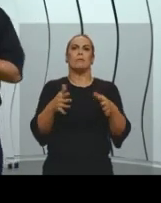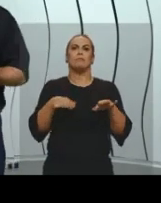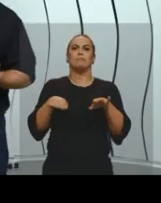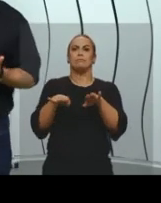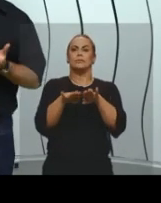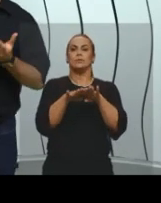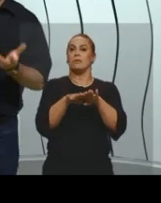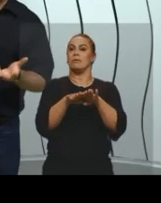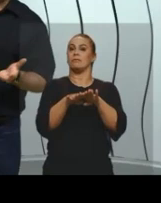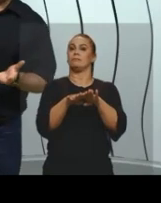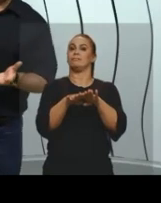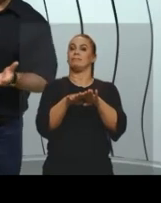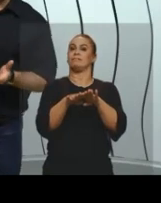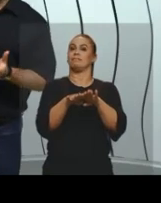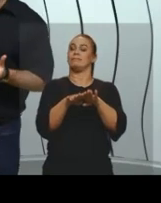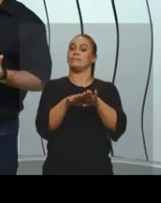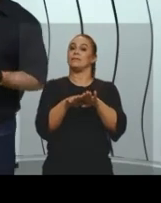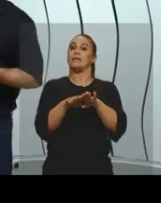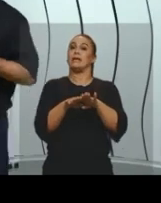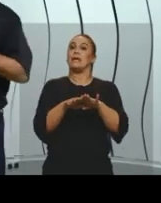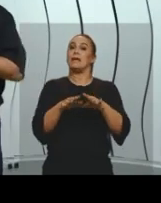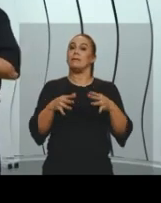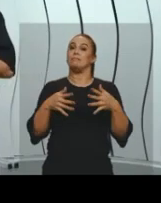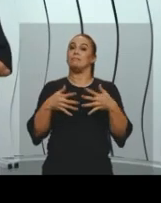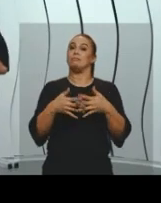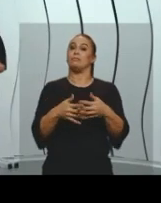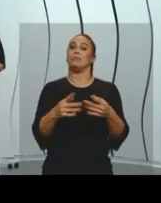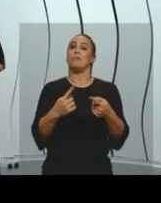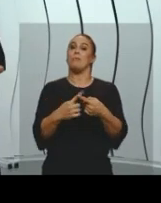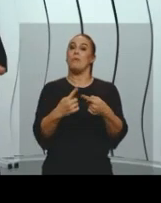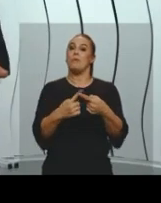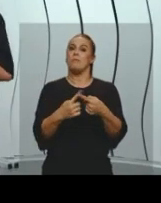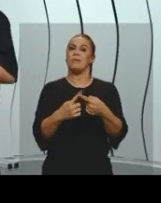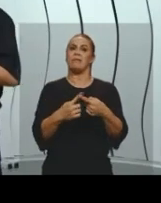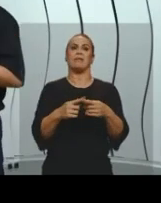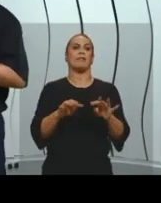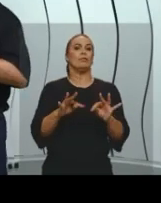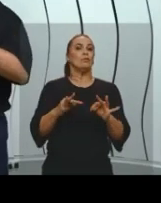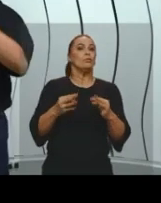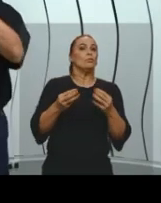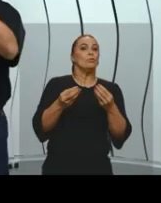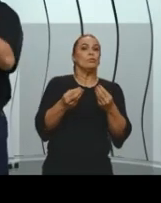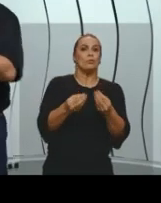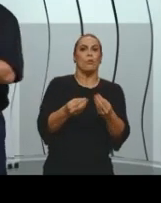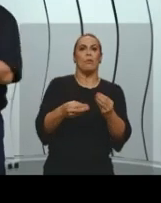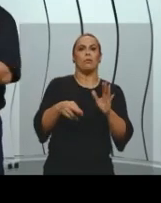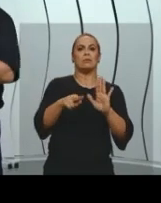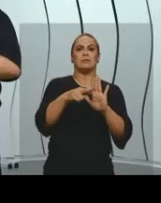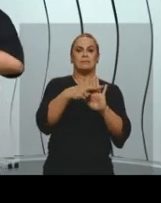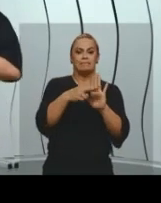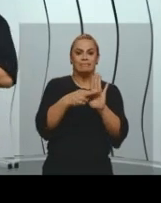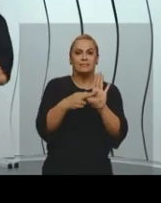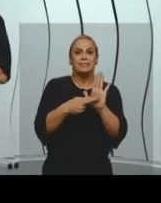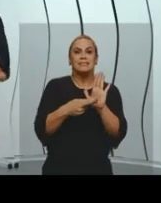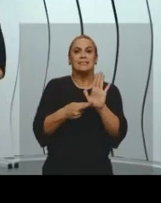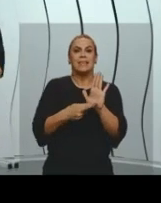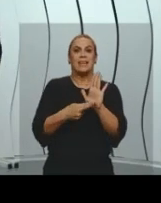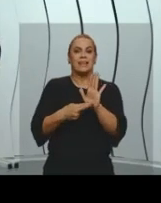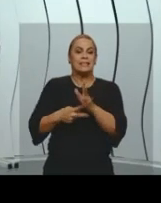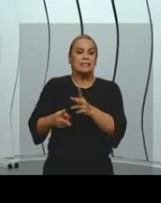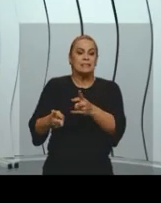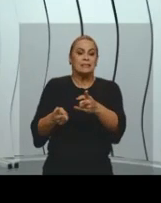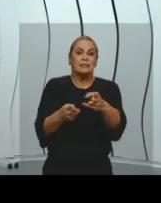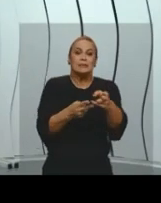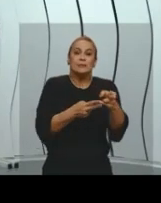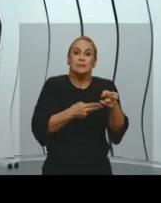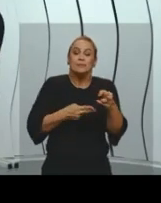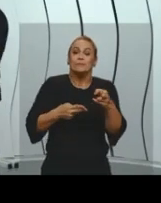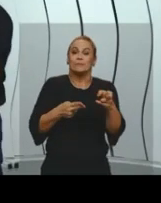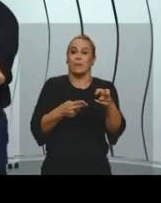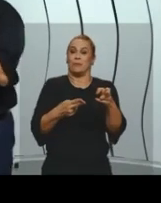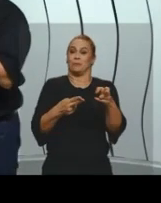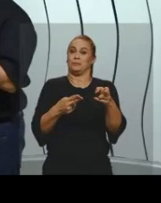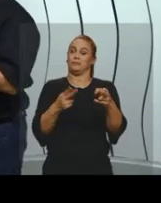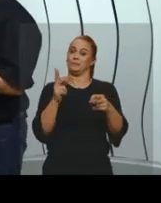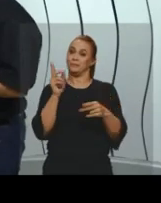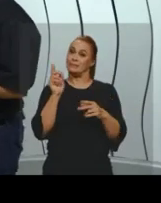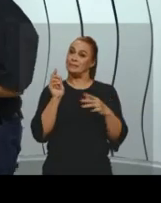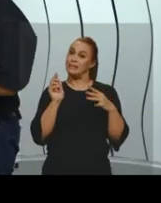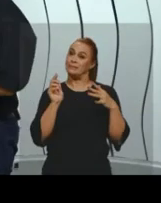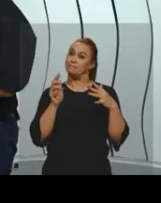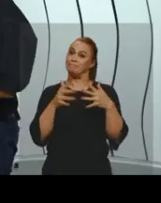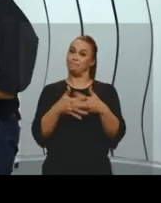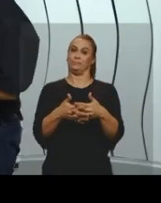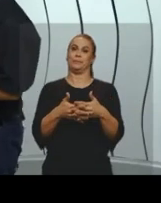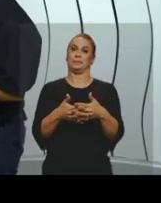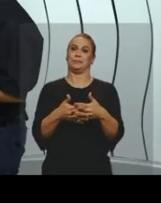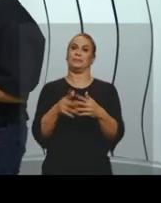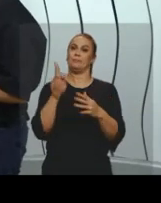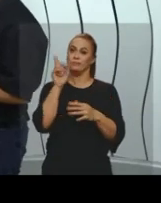é algo extremamente complexo, tá? Então, por isso que o Brasil ainda, o Mercosul, ainda não pode ser considerado um